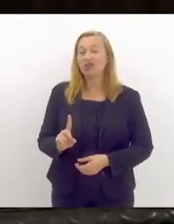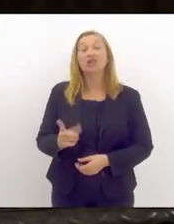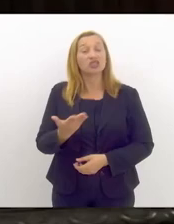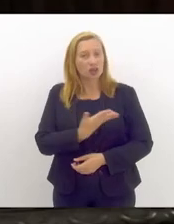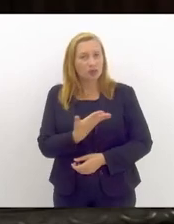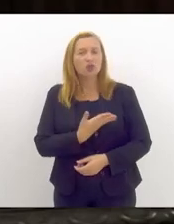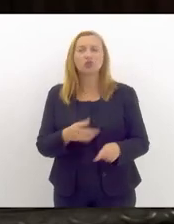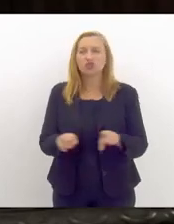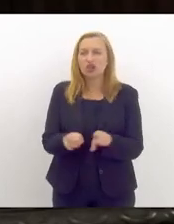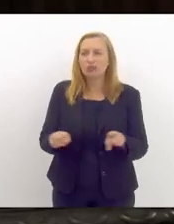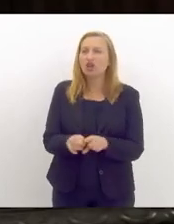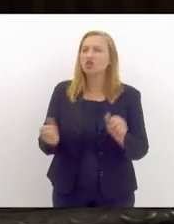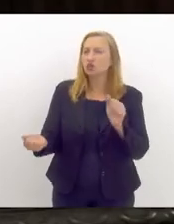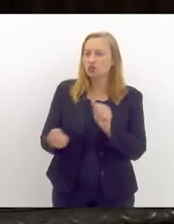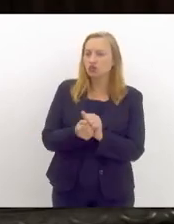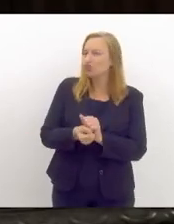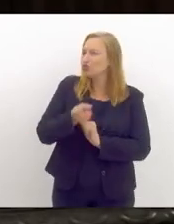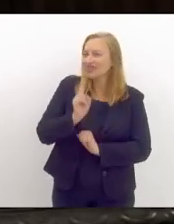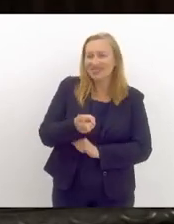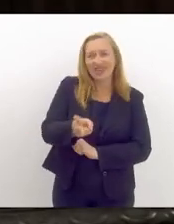também que estiveram conosco sempre aqui,